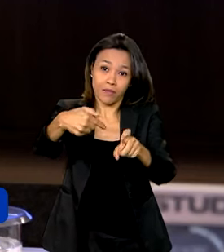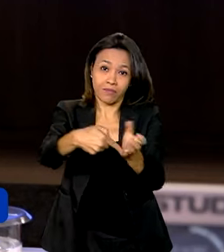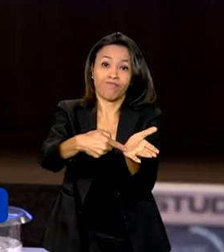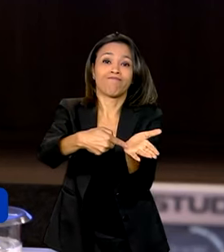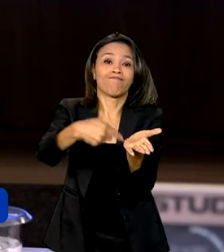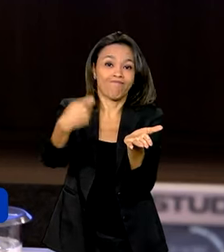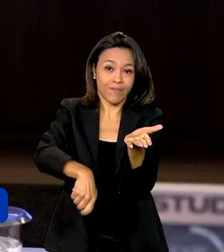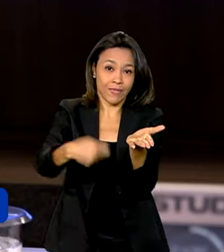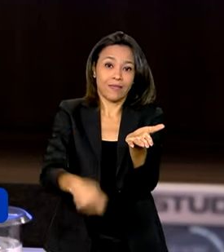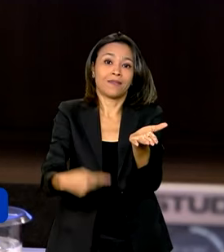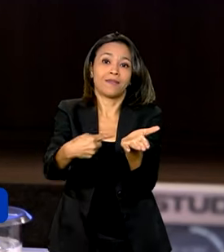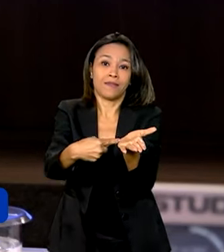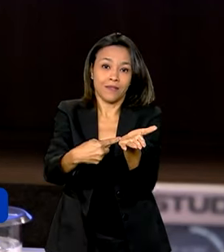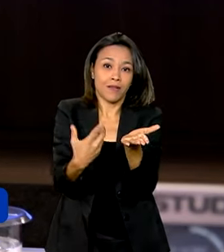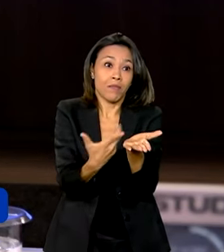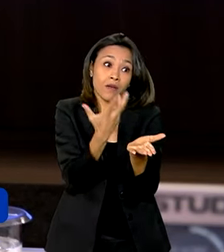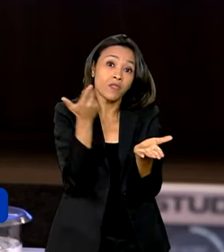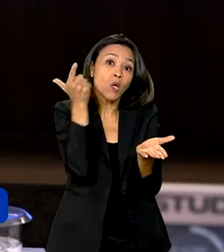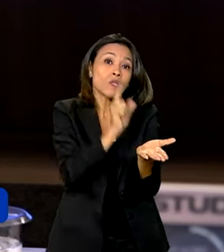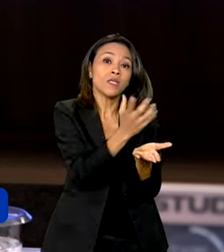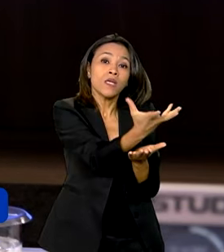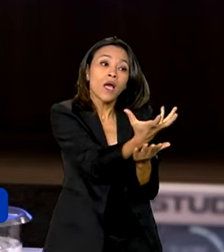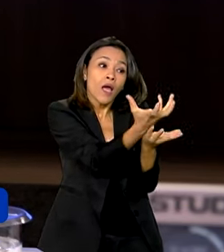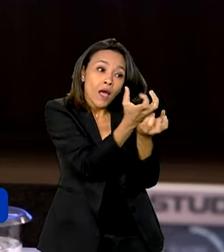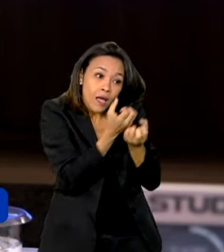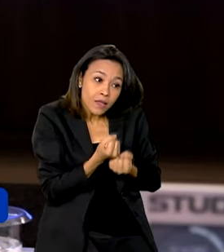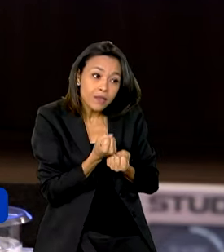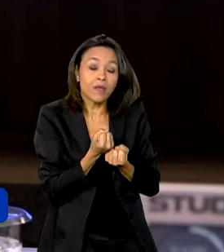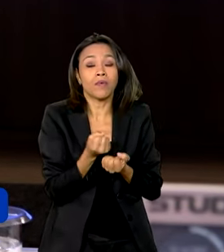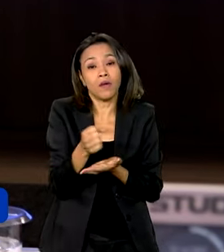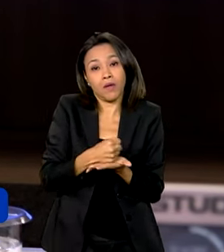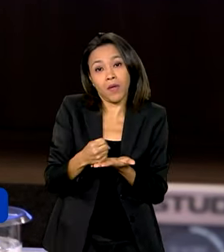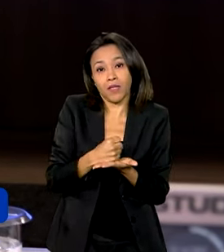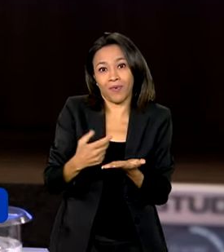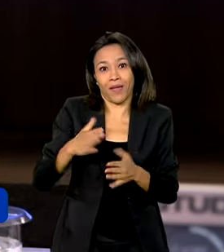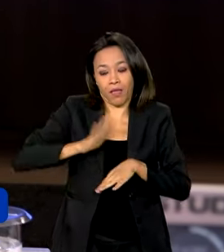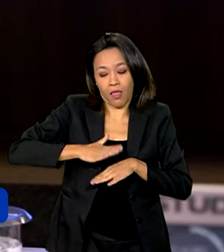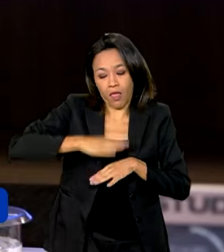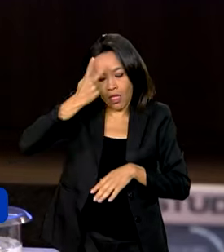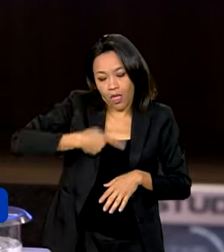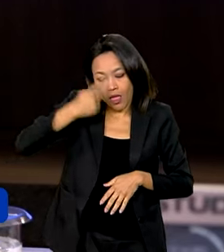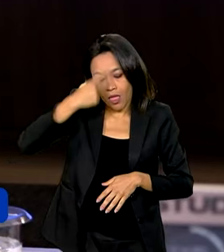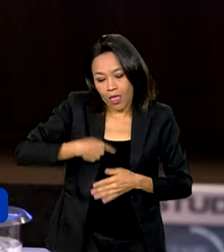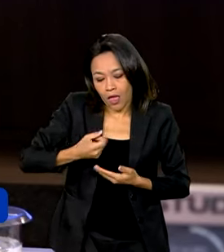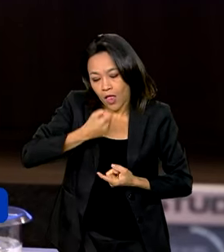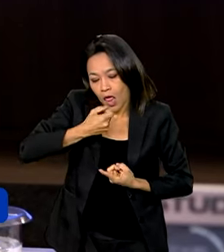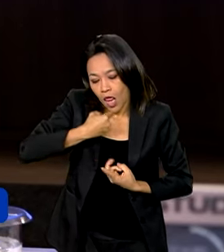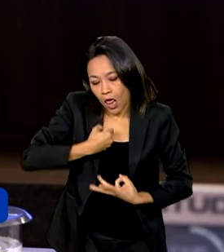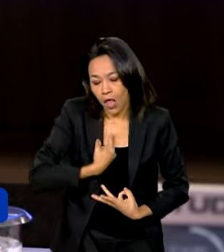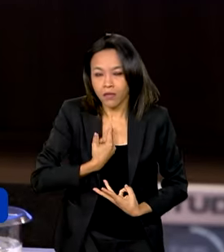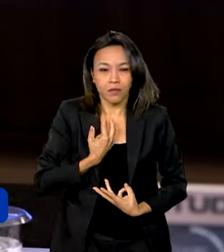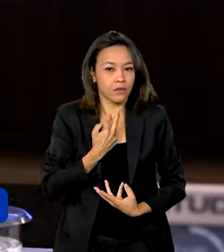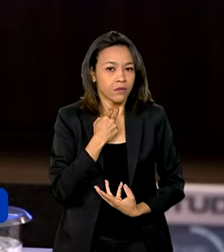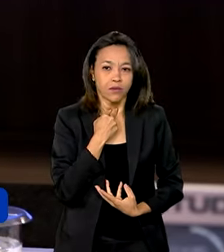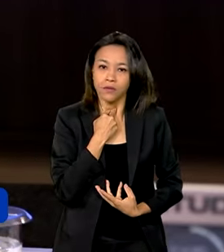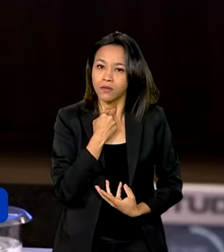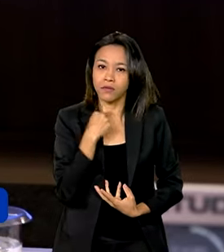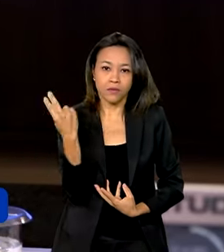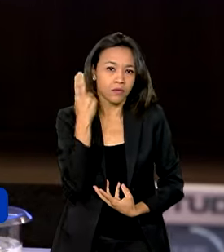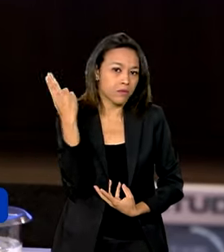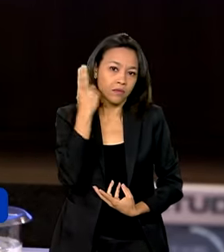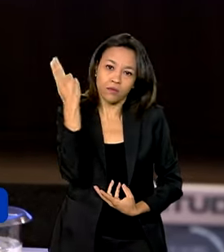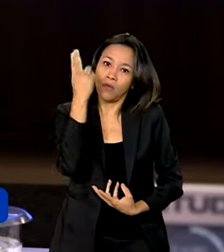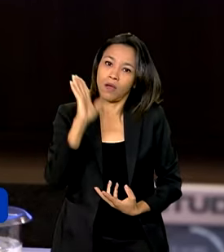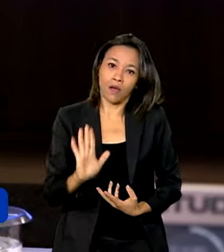assim contribui para que não haja automedicação né então a assistência farmacêutica ela é uma política que